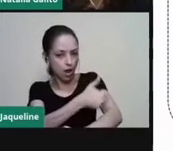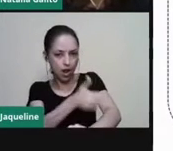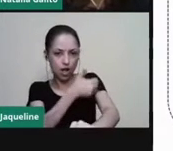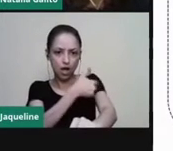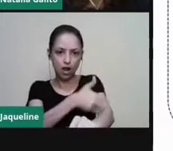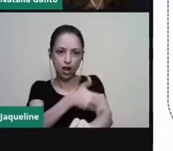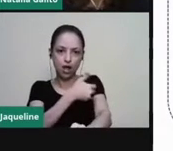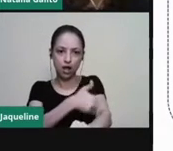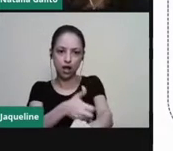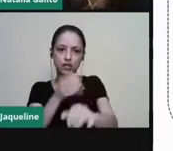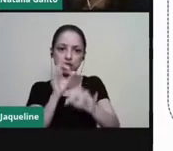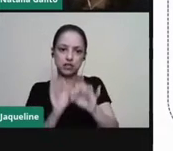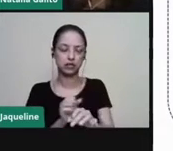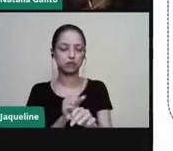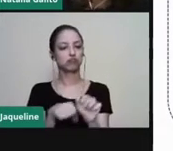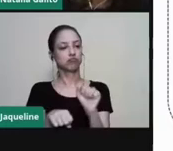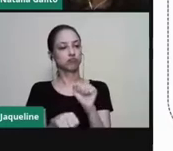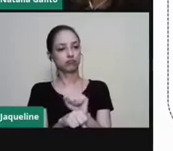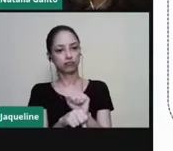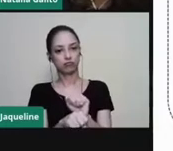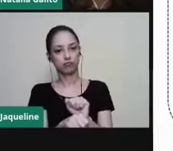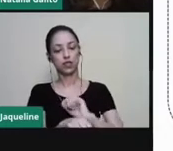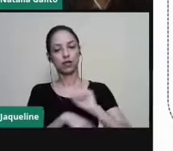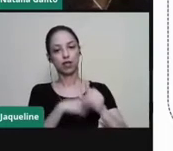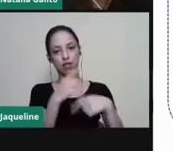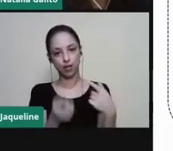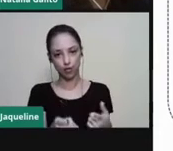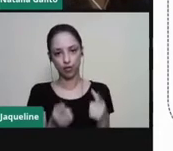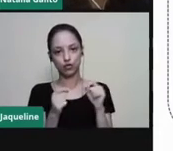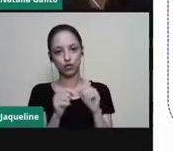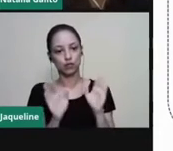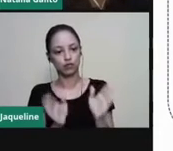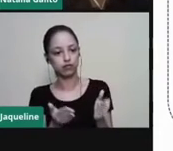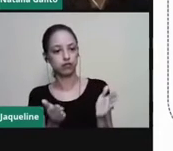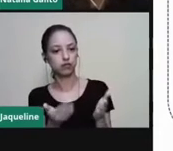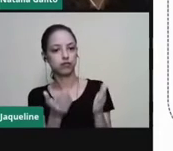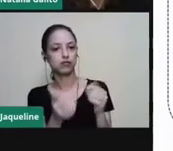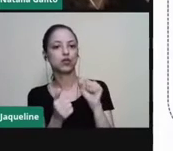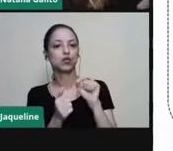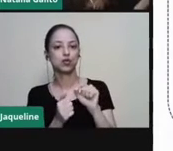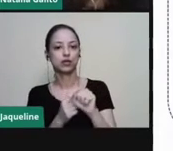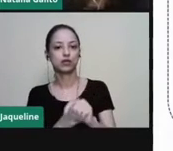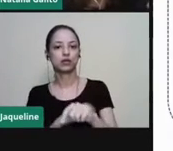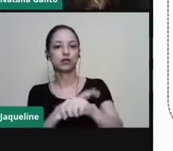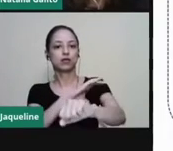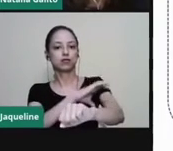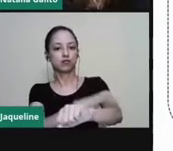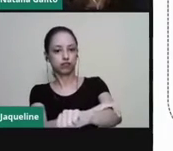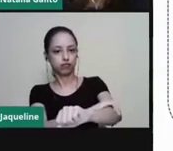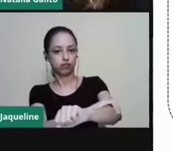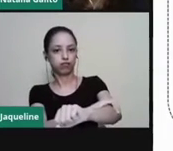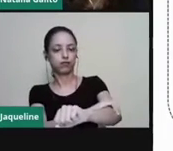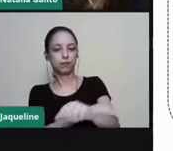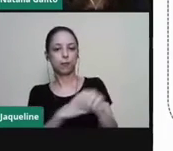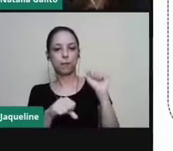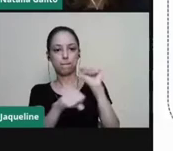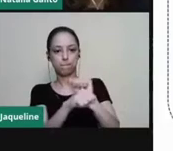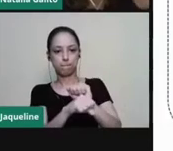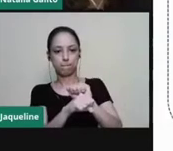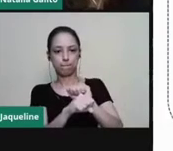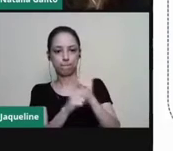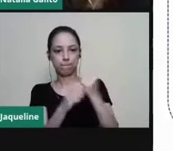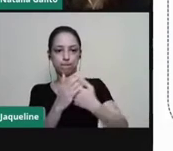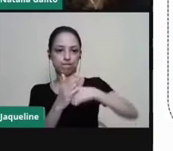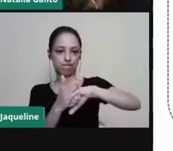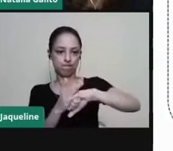em condições de repouso, e logo após você induz também uma isquemia transitória, né, ocluindo esse